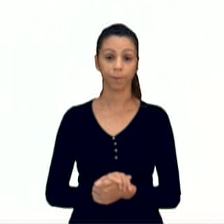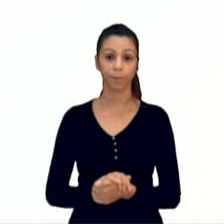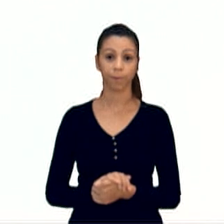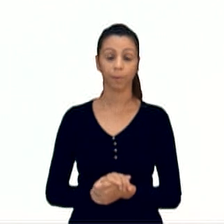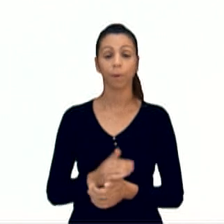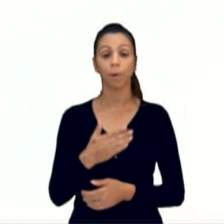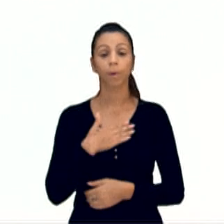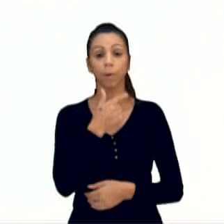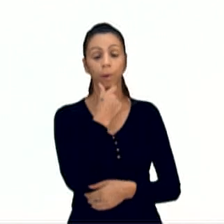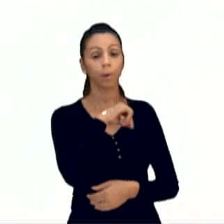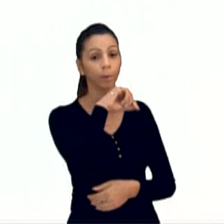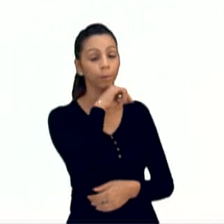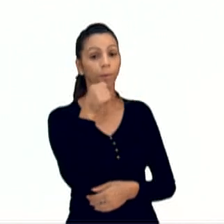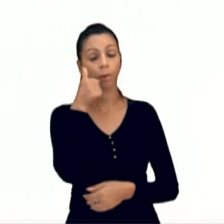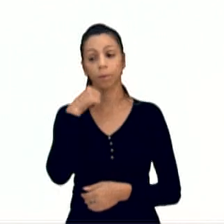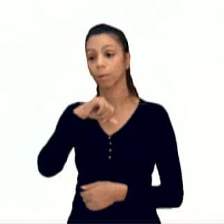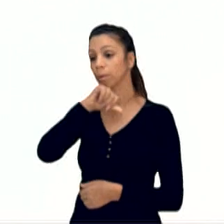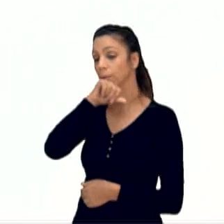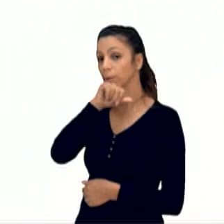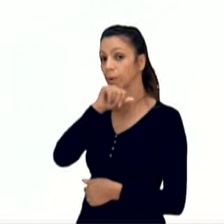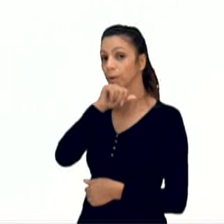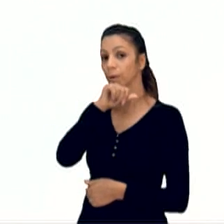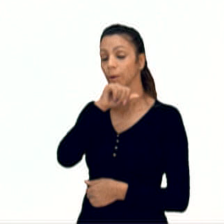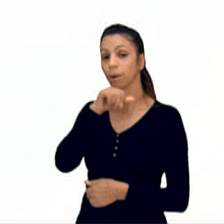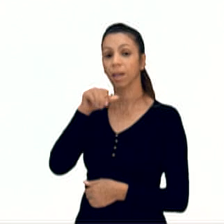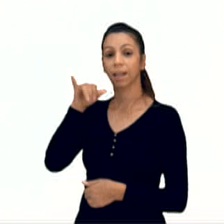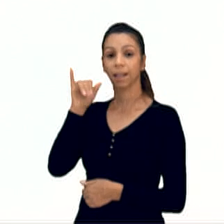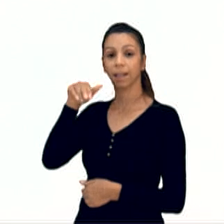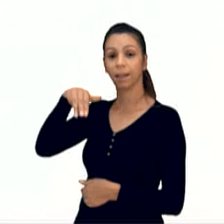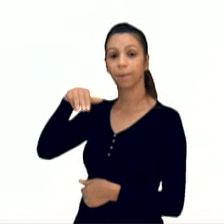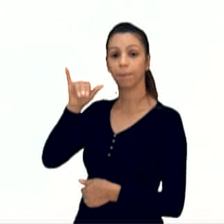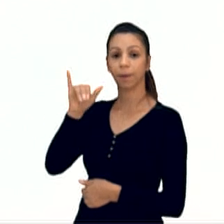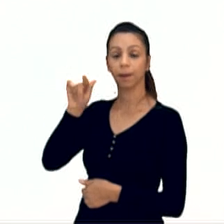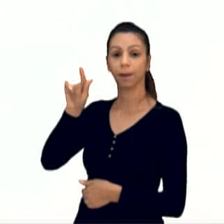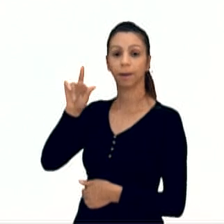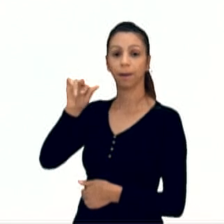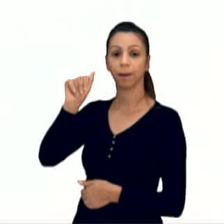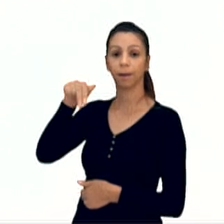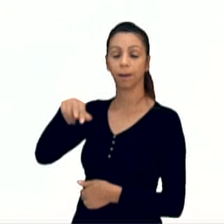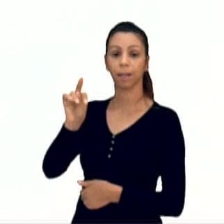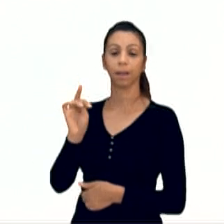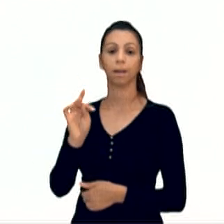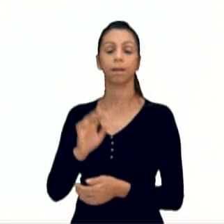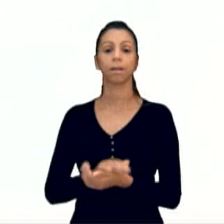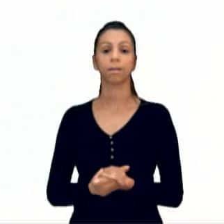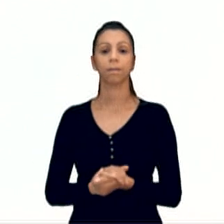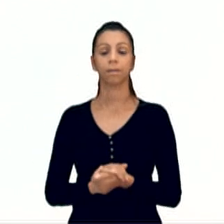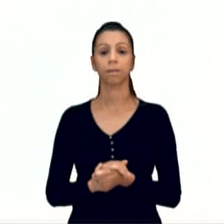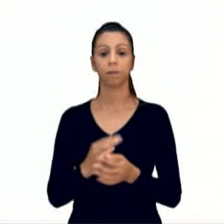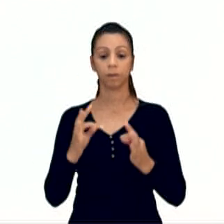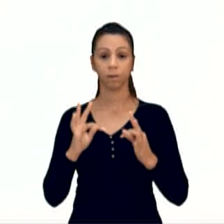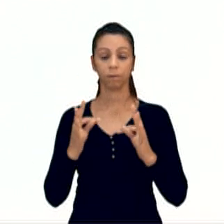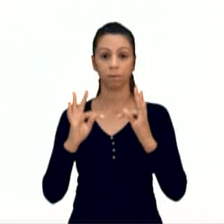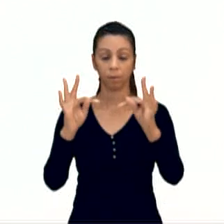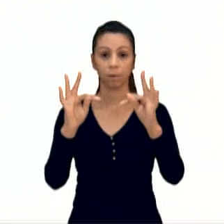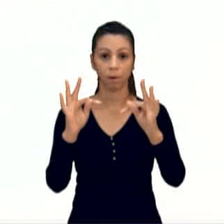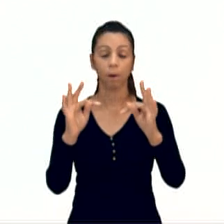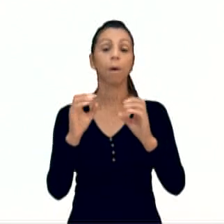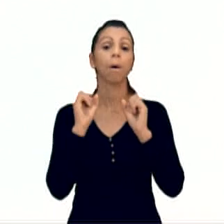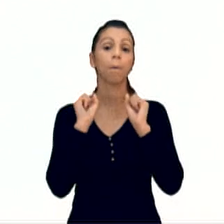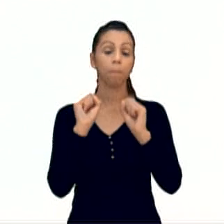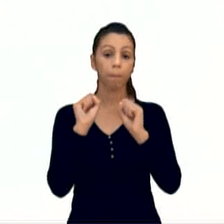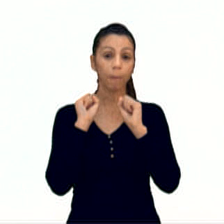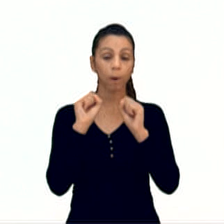meus pais são imigrantes digitais. Eles podem aprender a tecnologia, mas eles têm que trabalhar